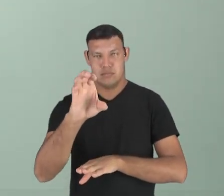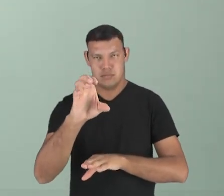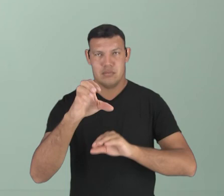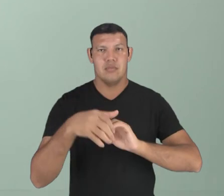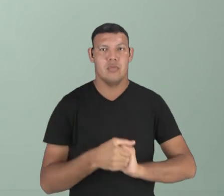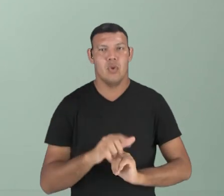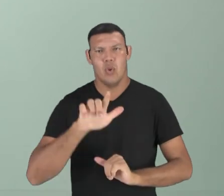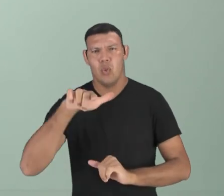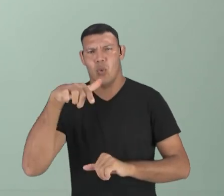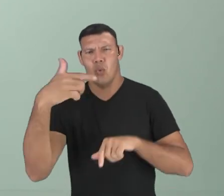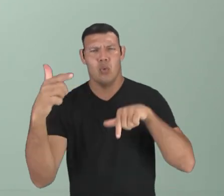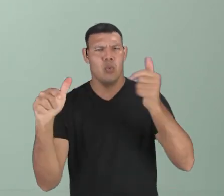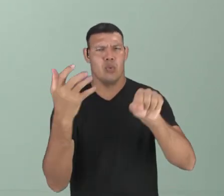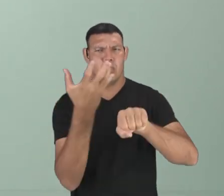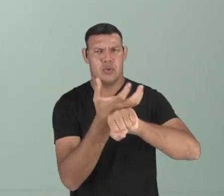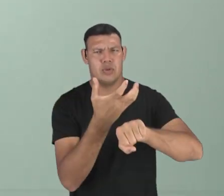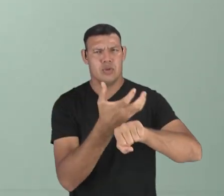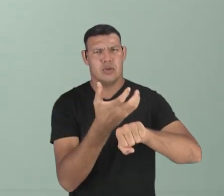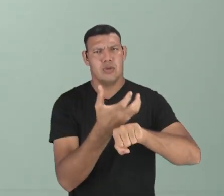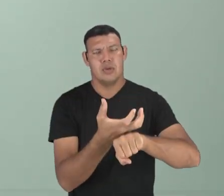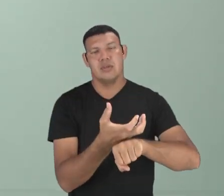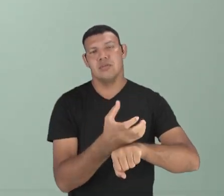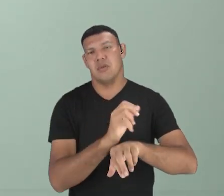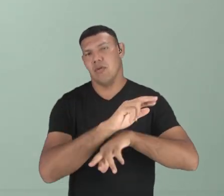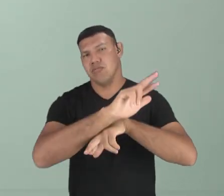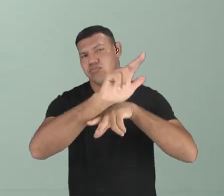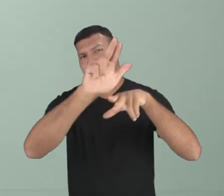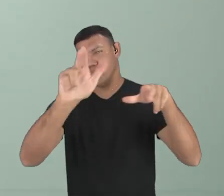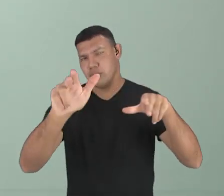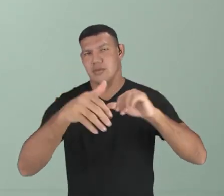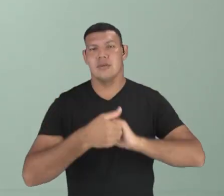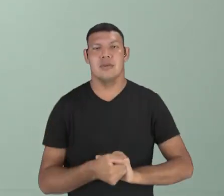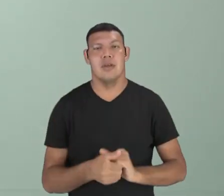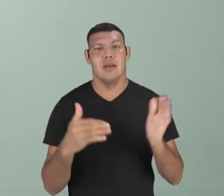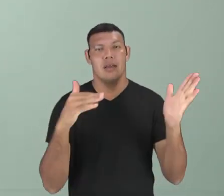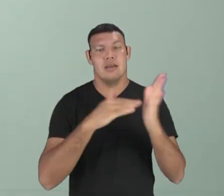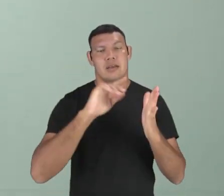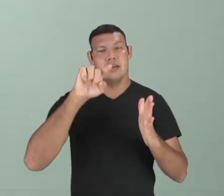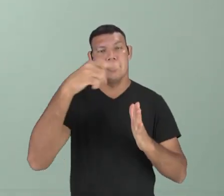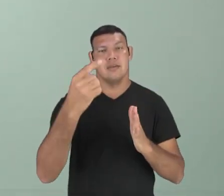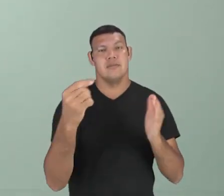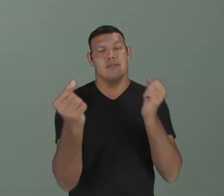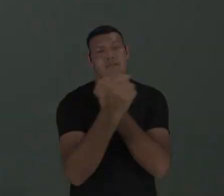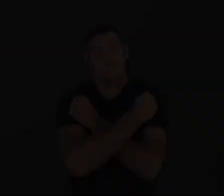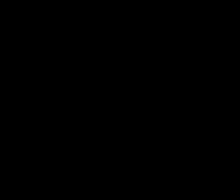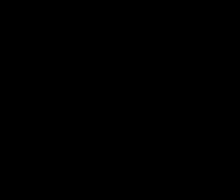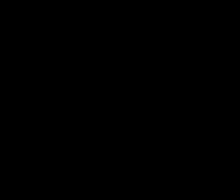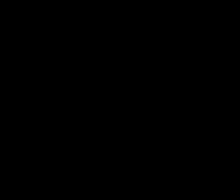qualquer outro componente curricular de seu interesse. Então até a próxima aula, um abraço e até lá!